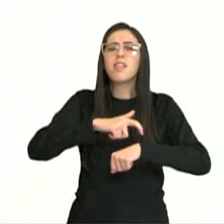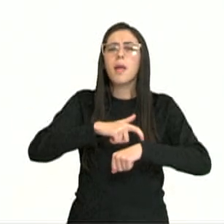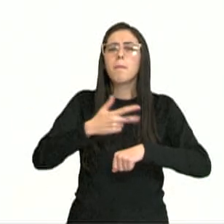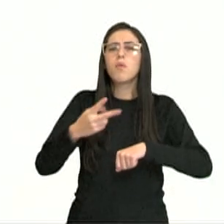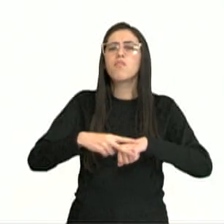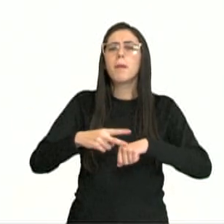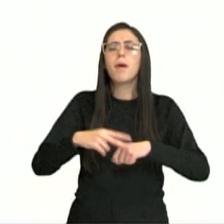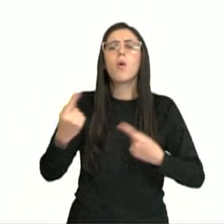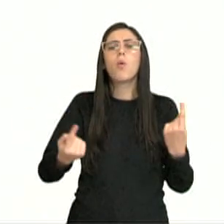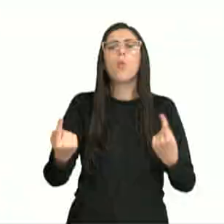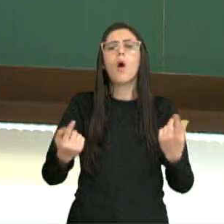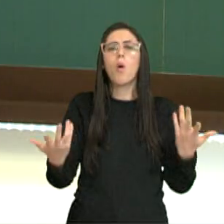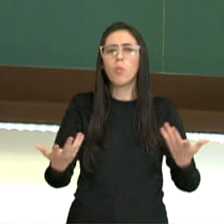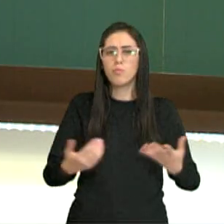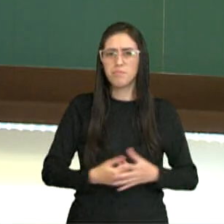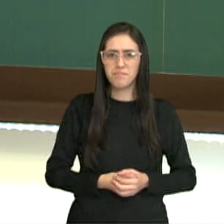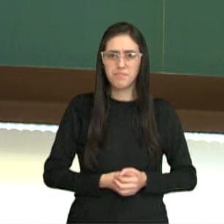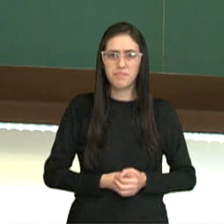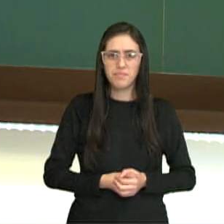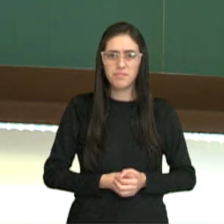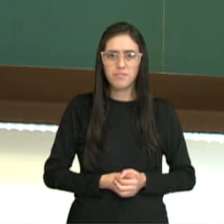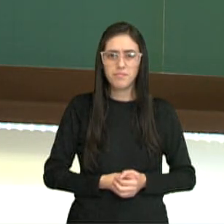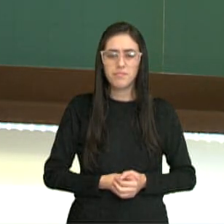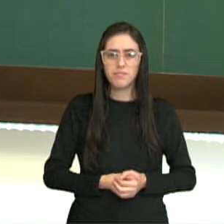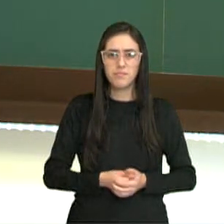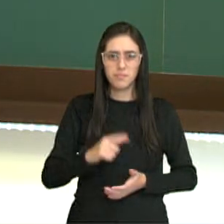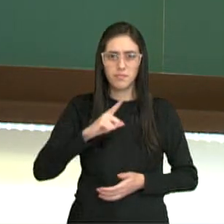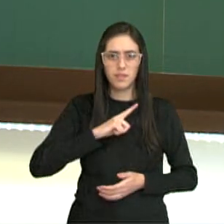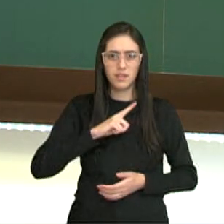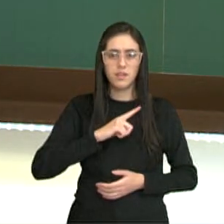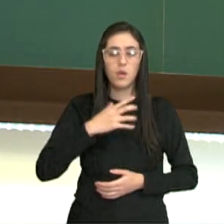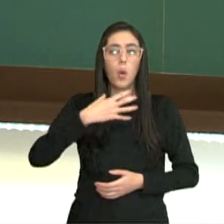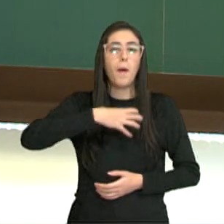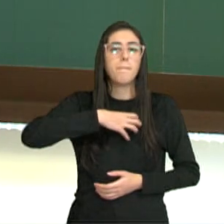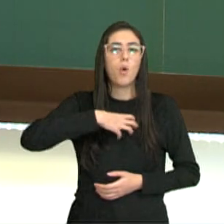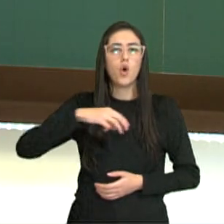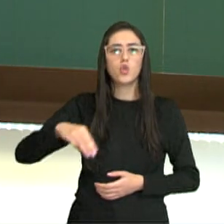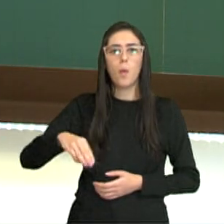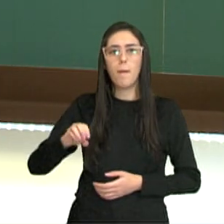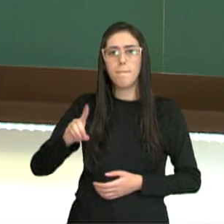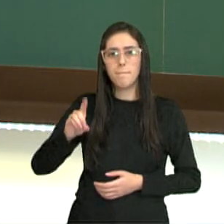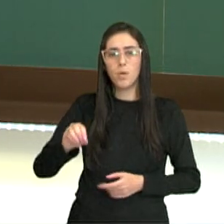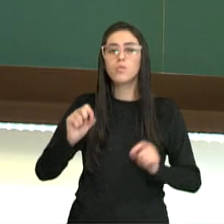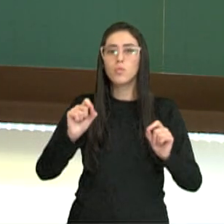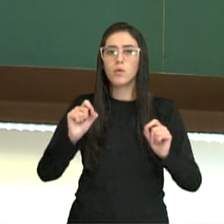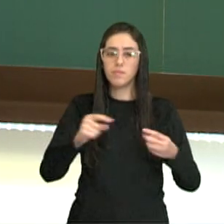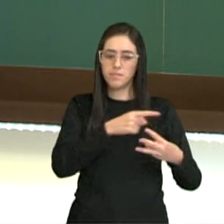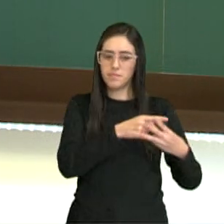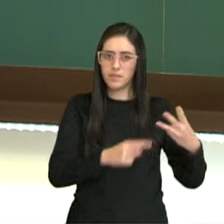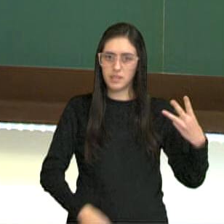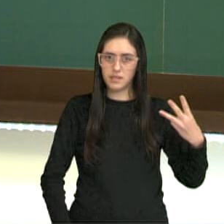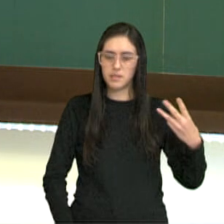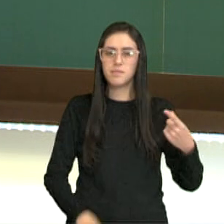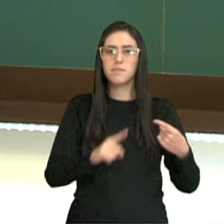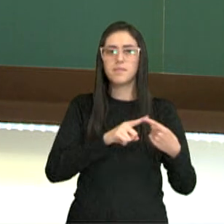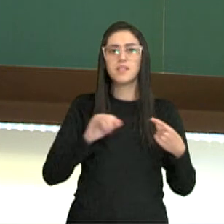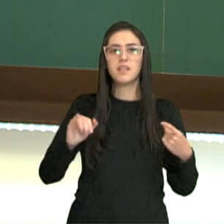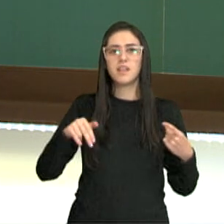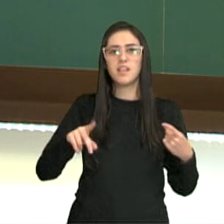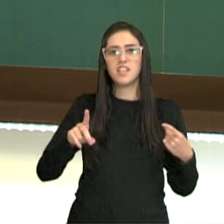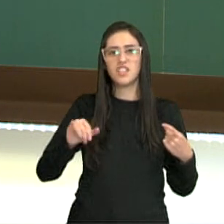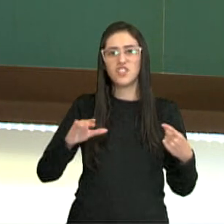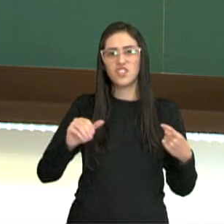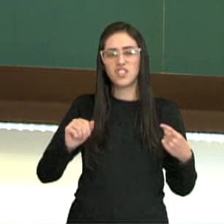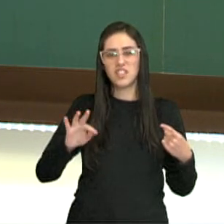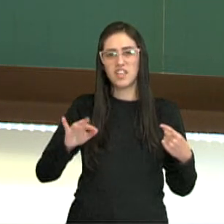quê? Pois bem, o modo, pessoal, é assim, são três, né? O modo indicativo, o modo